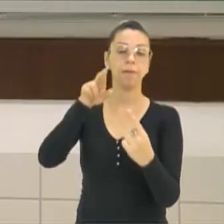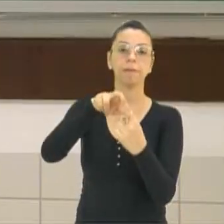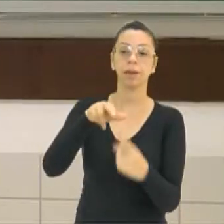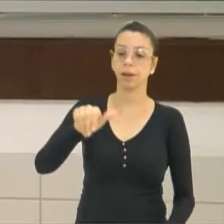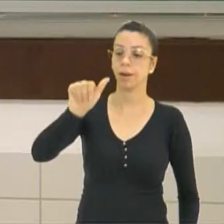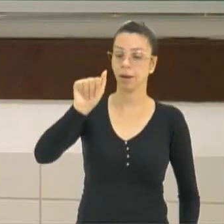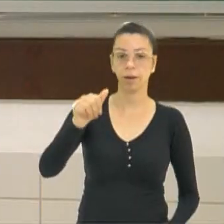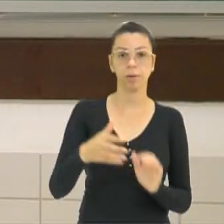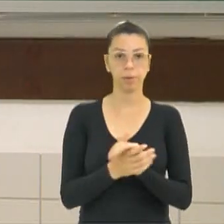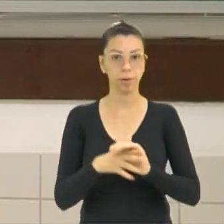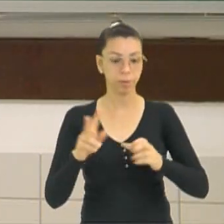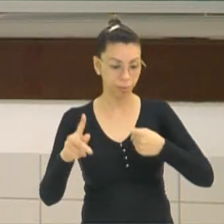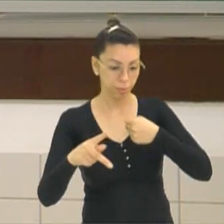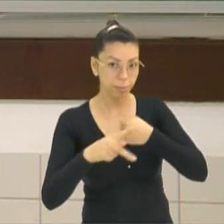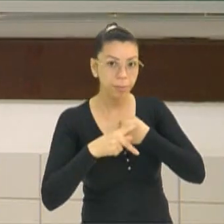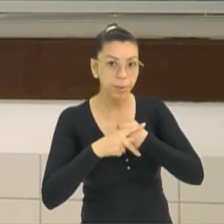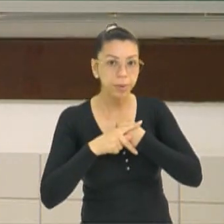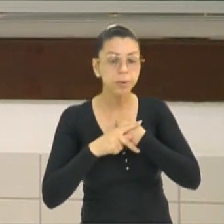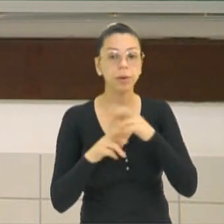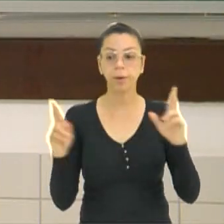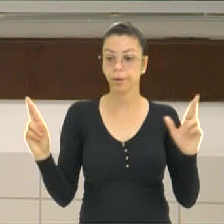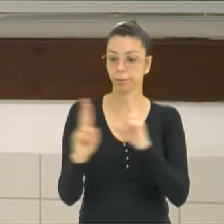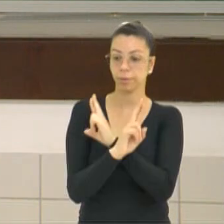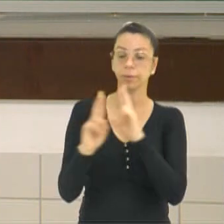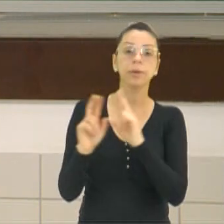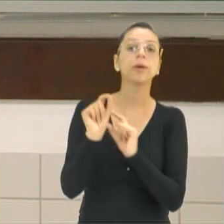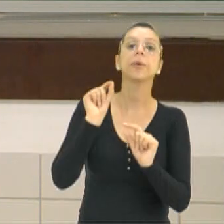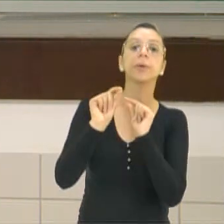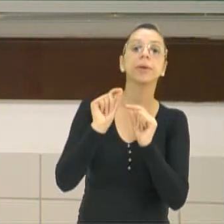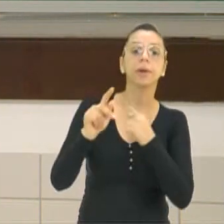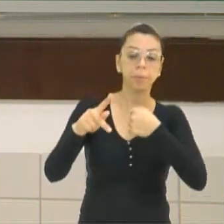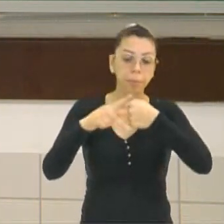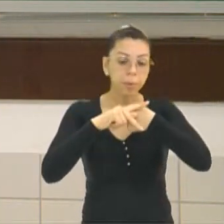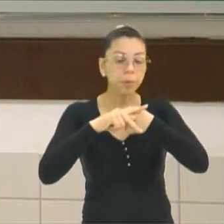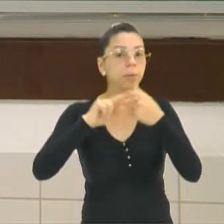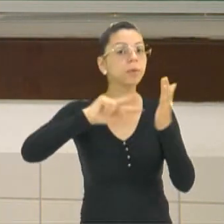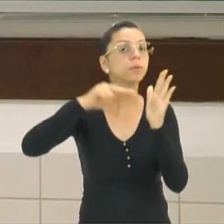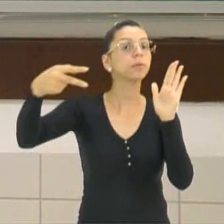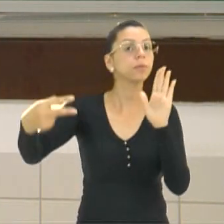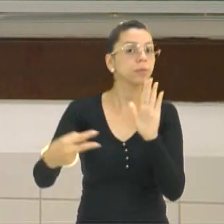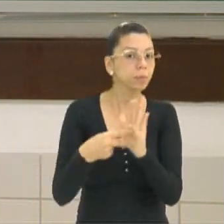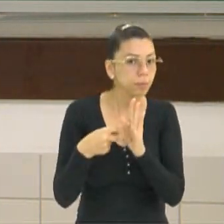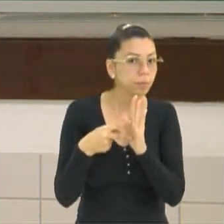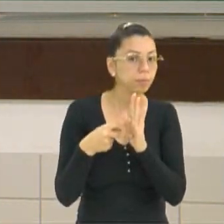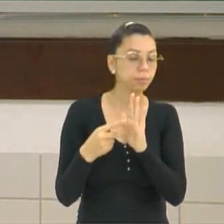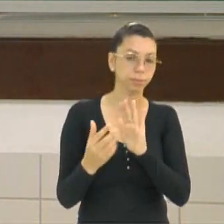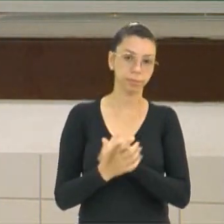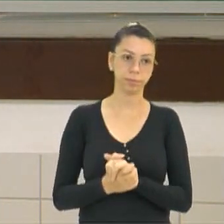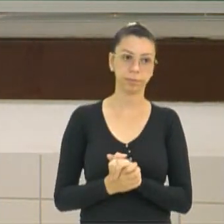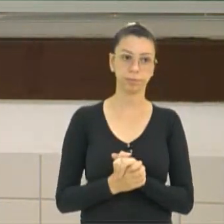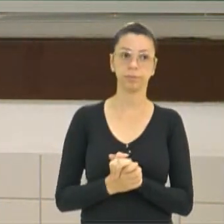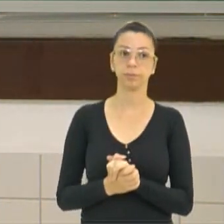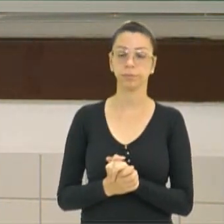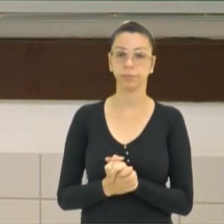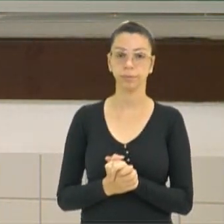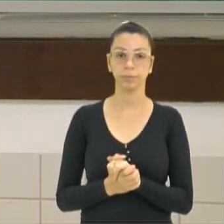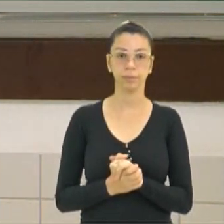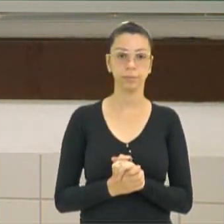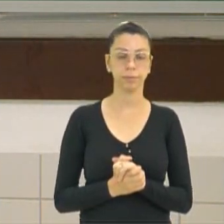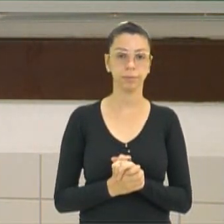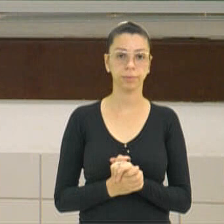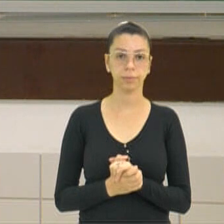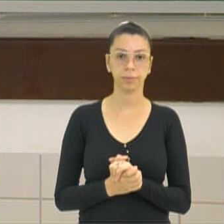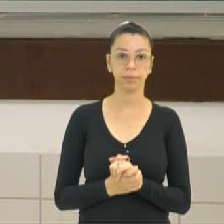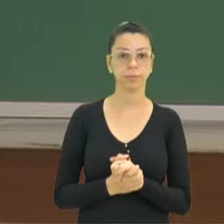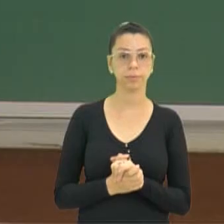um pronome e pede para que você se relacione a que aquele pronome se refere, tá? Nesse caso aqui, ó, it's not that